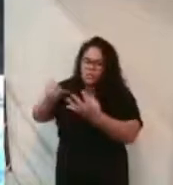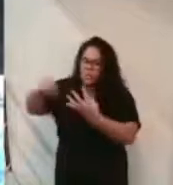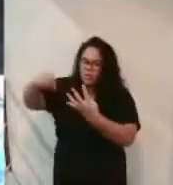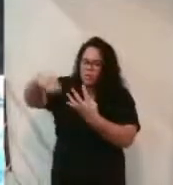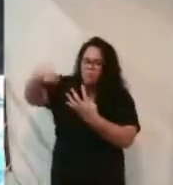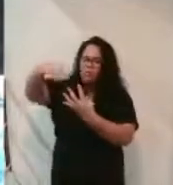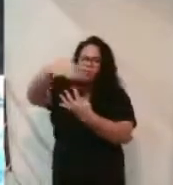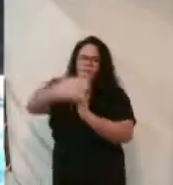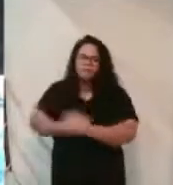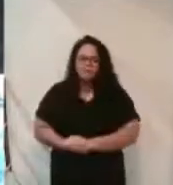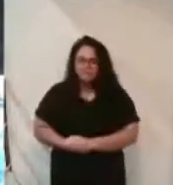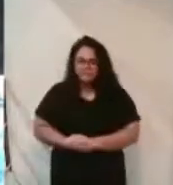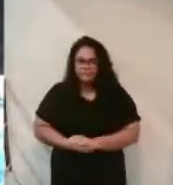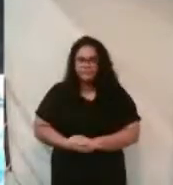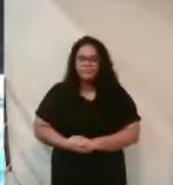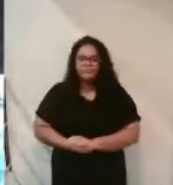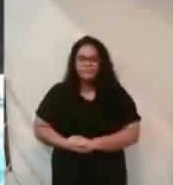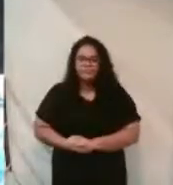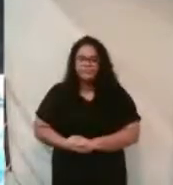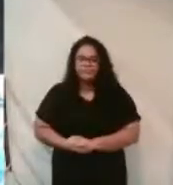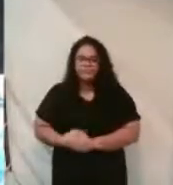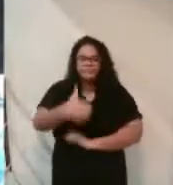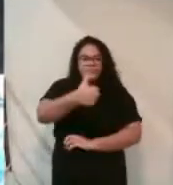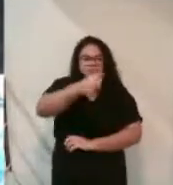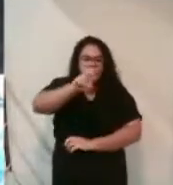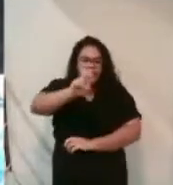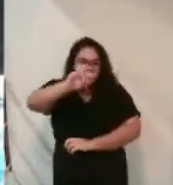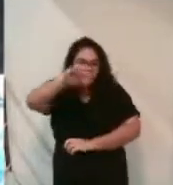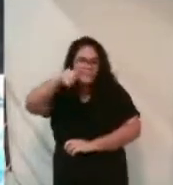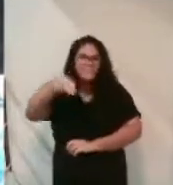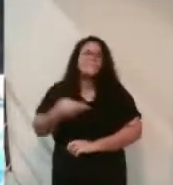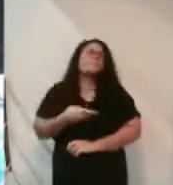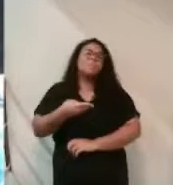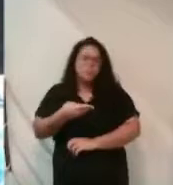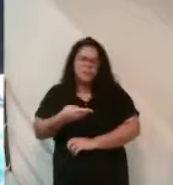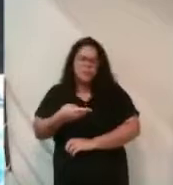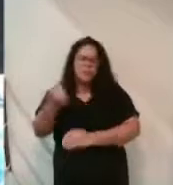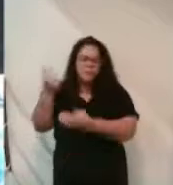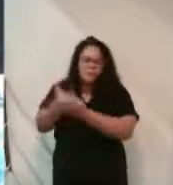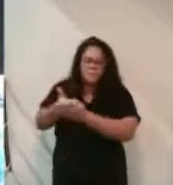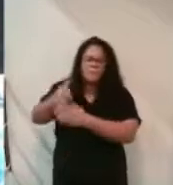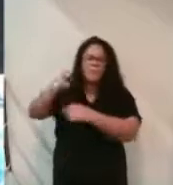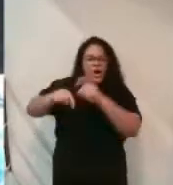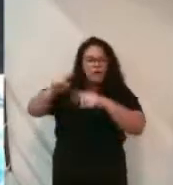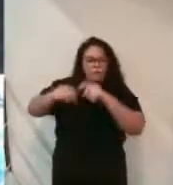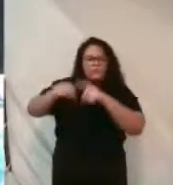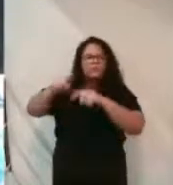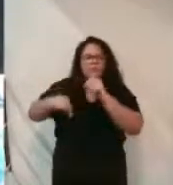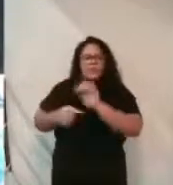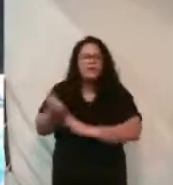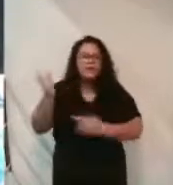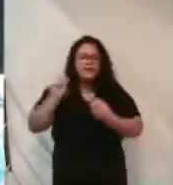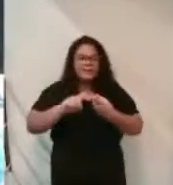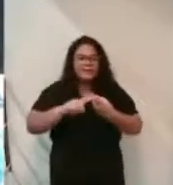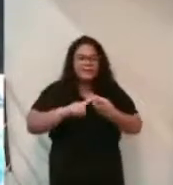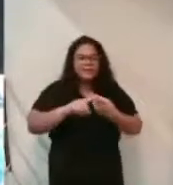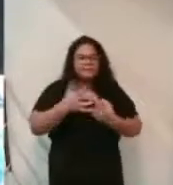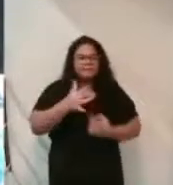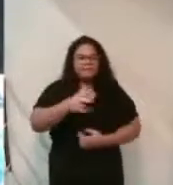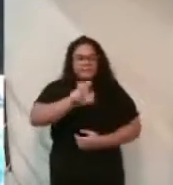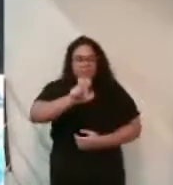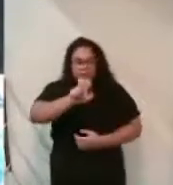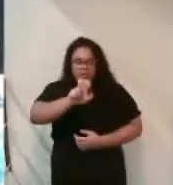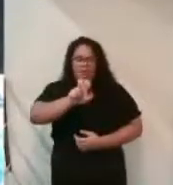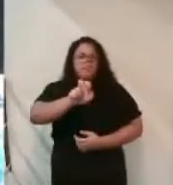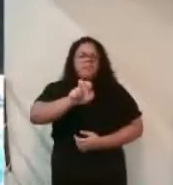equipamentos de reciclagem, e mais 4 milhões e meio, pelo menos, na ampliação de aterros.